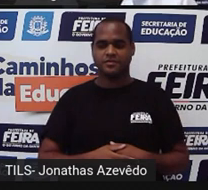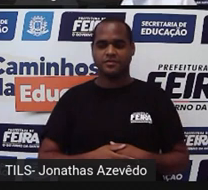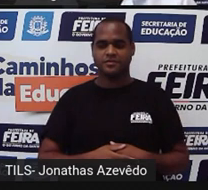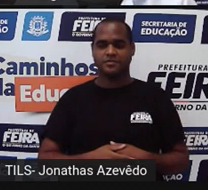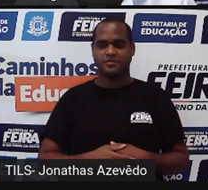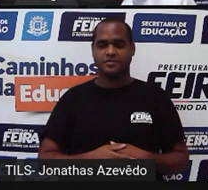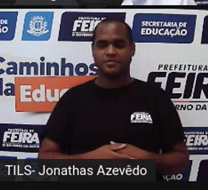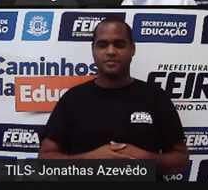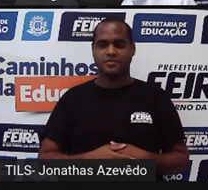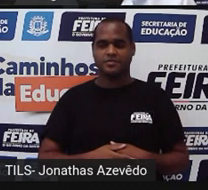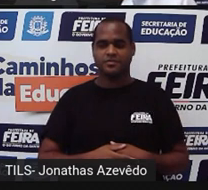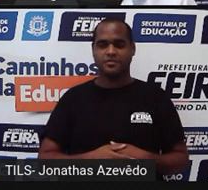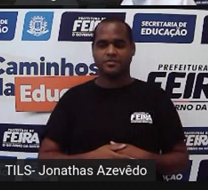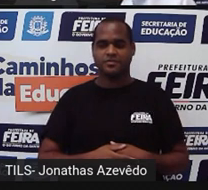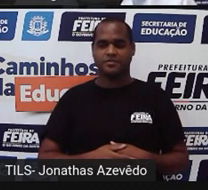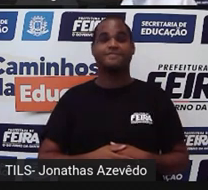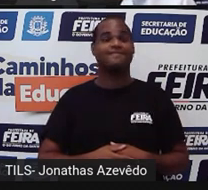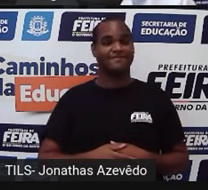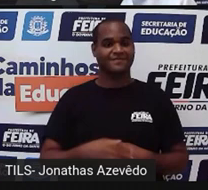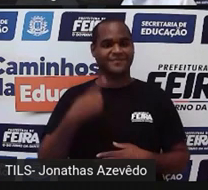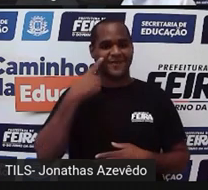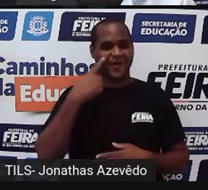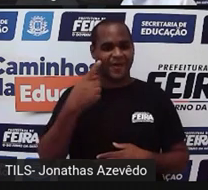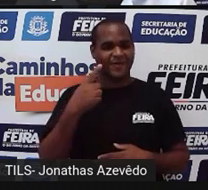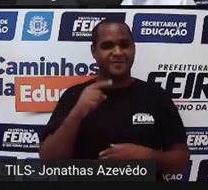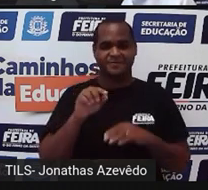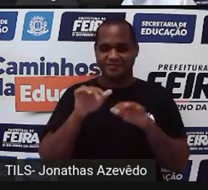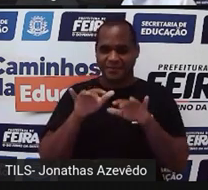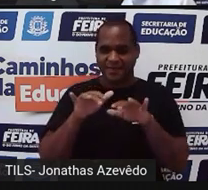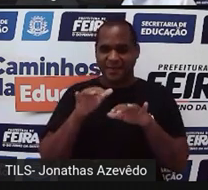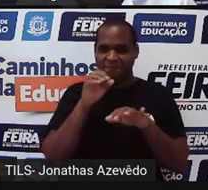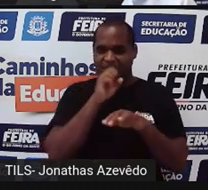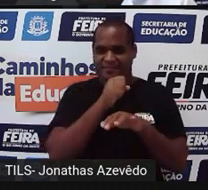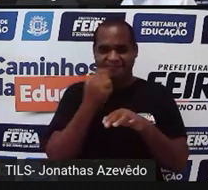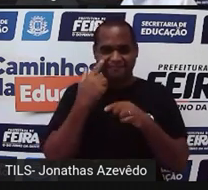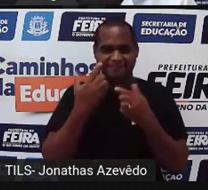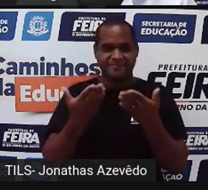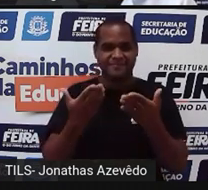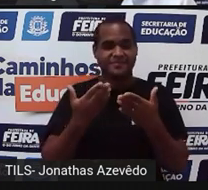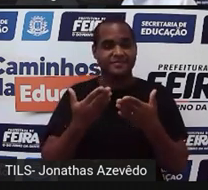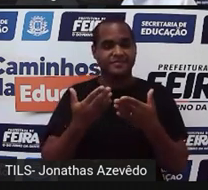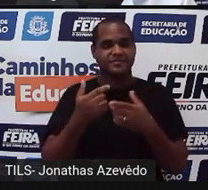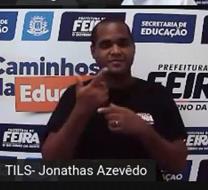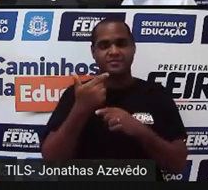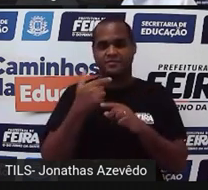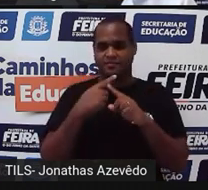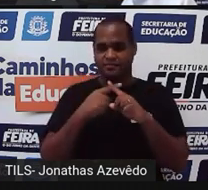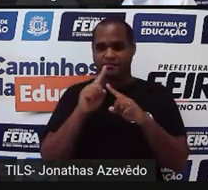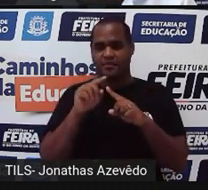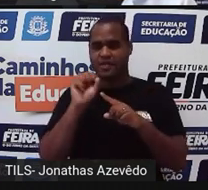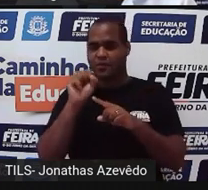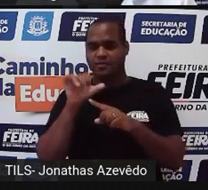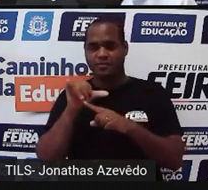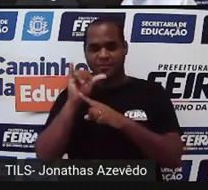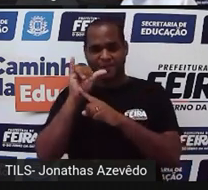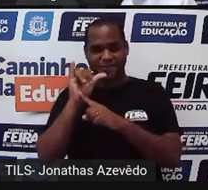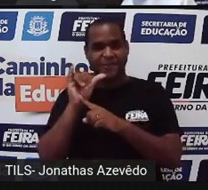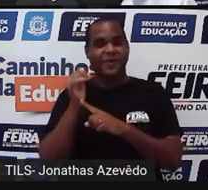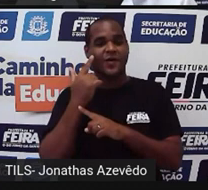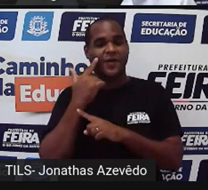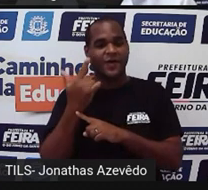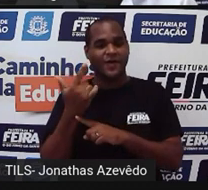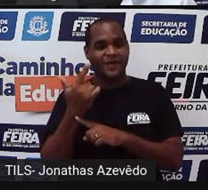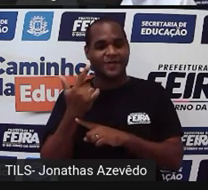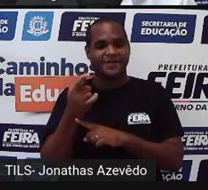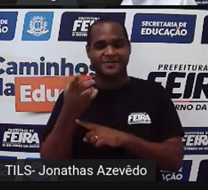Bom, olá, vamos digitar ali, vai aparecer 12x mais 8y, olha só a